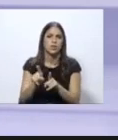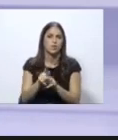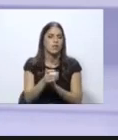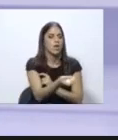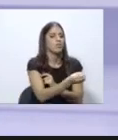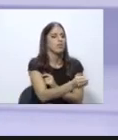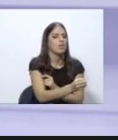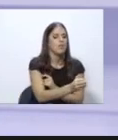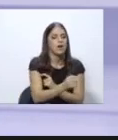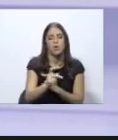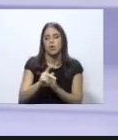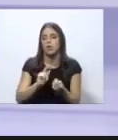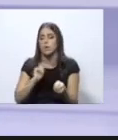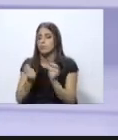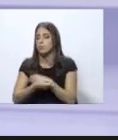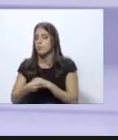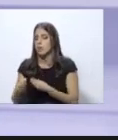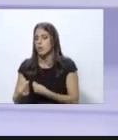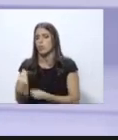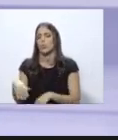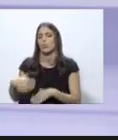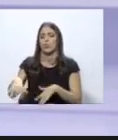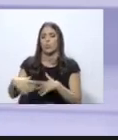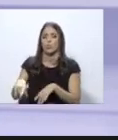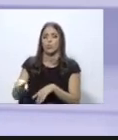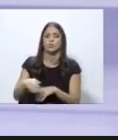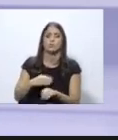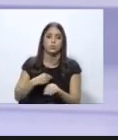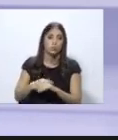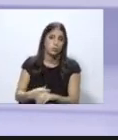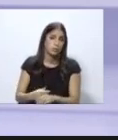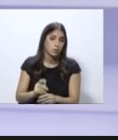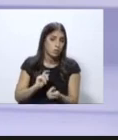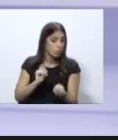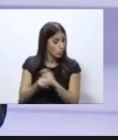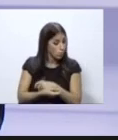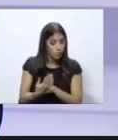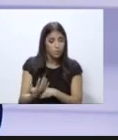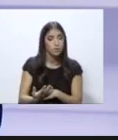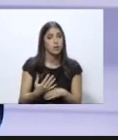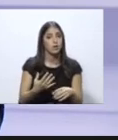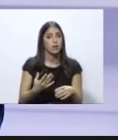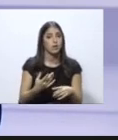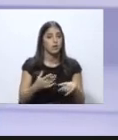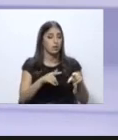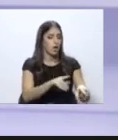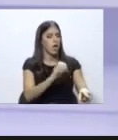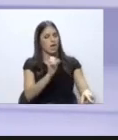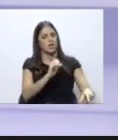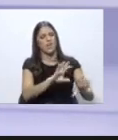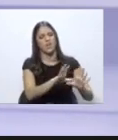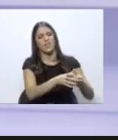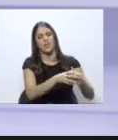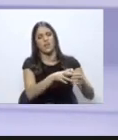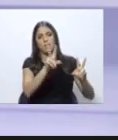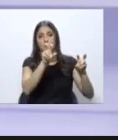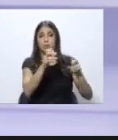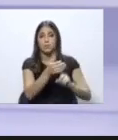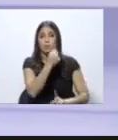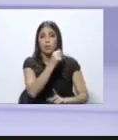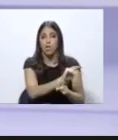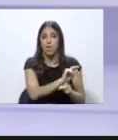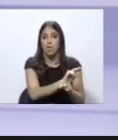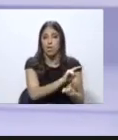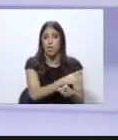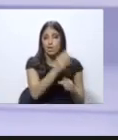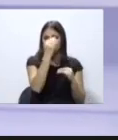nada. Foi assim no seu primeiro campeonato como treinador de Futebol Clube Porto, em que conseguiu um título quando ninguém dava nada por nada. E, portanto, é isso que